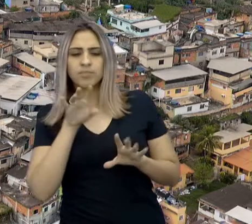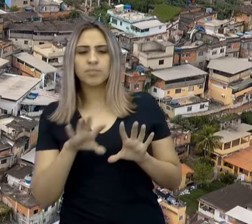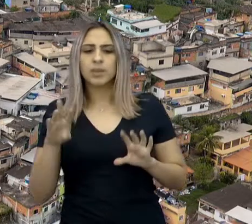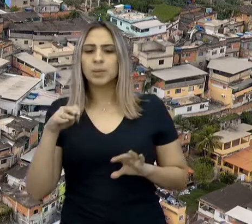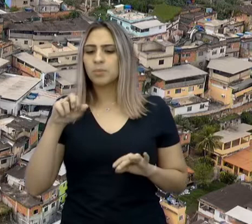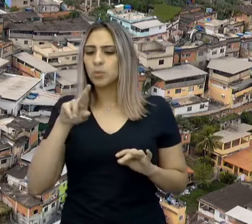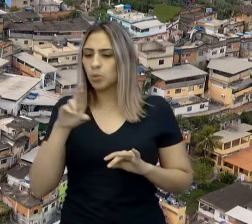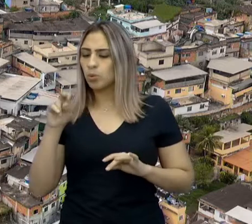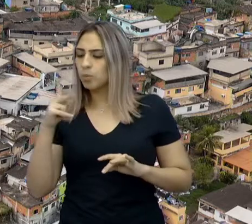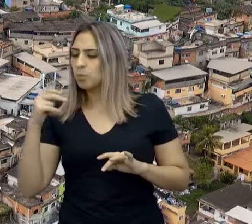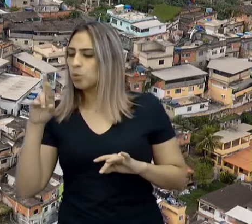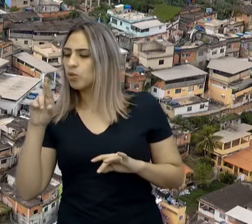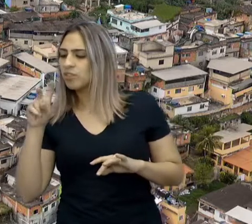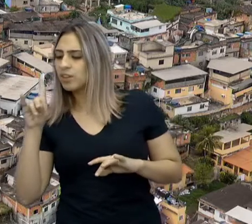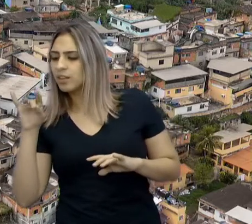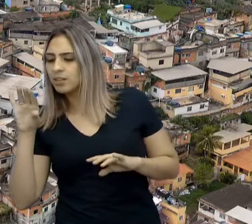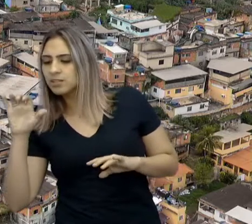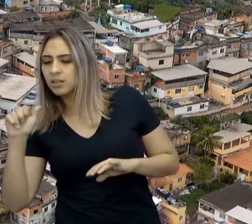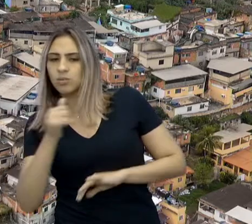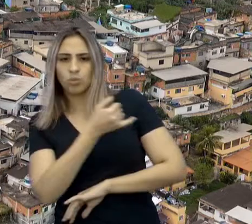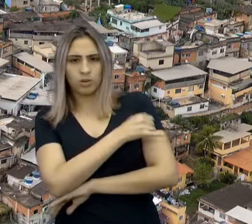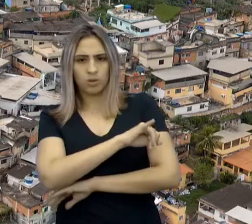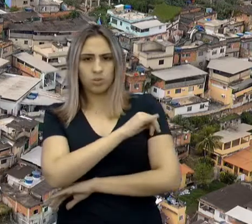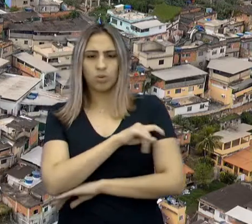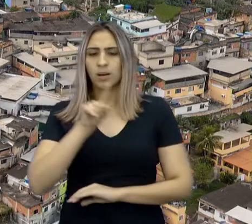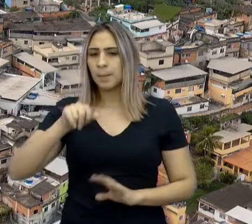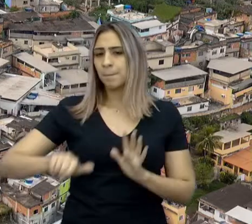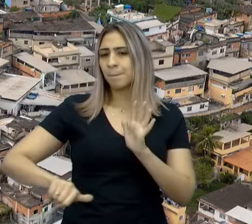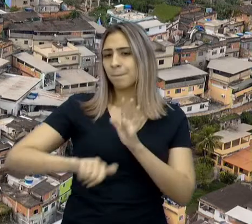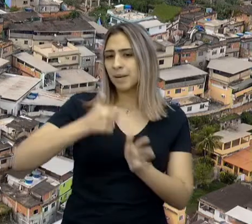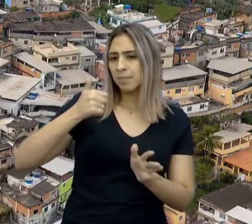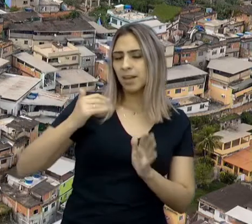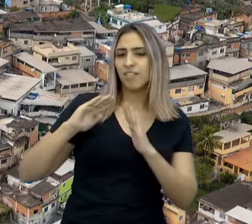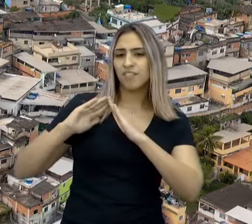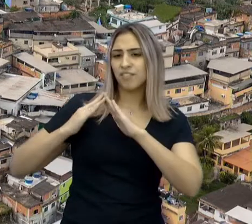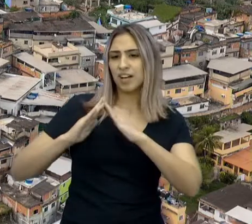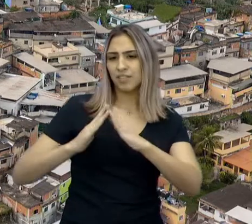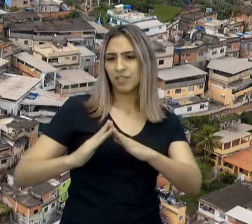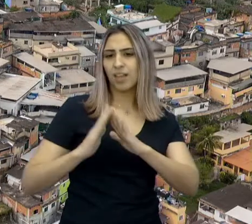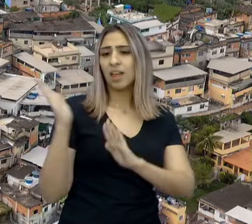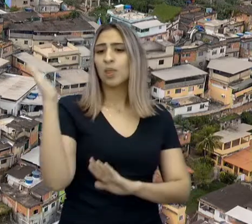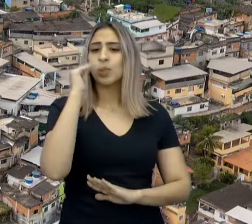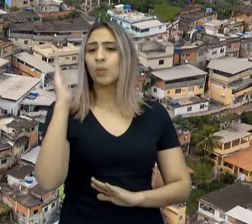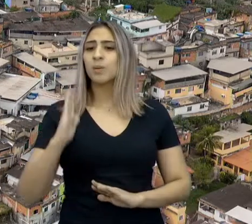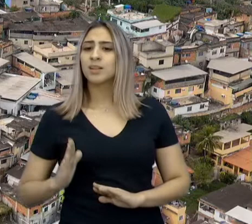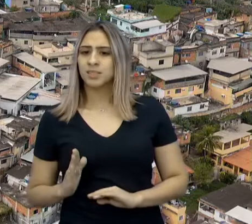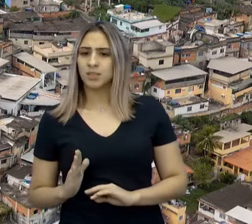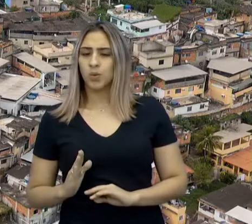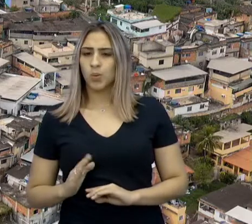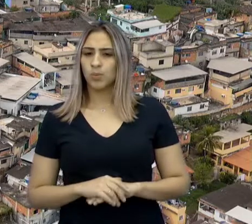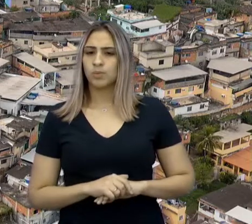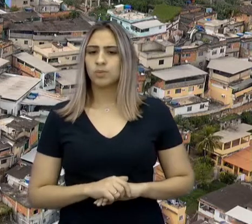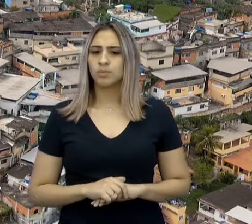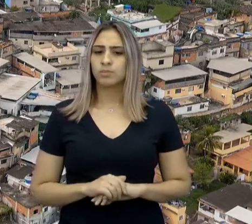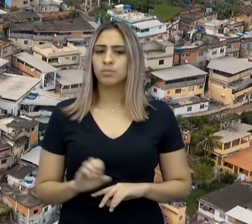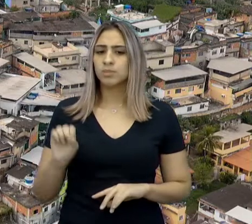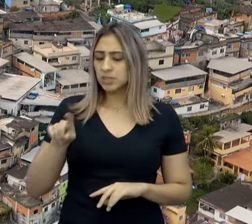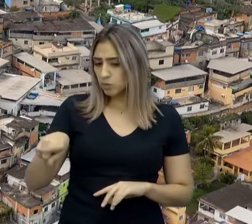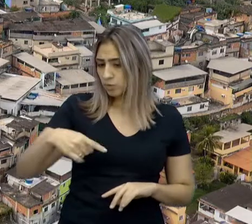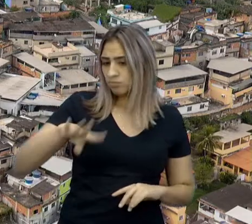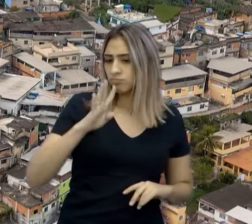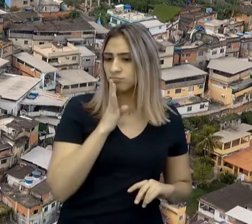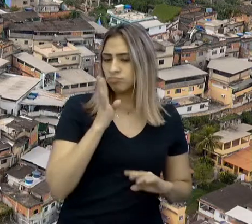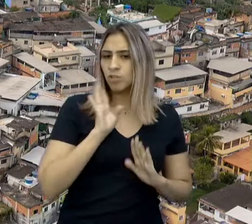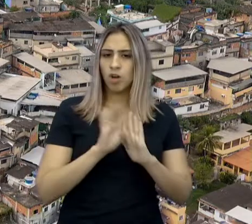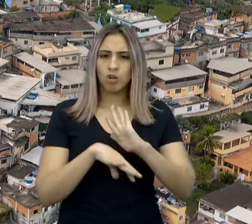do Morro da Providência do Rio de Janeiro, que é a primeira favela do Brasil. Então, se você conhece